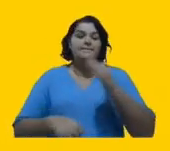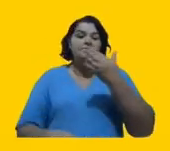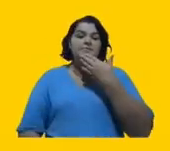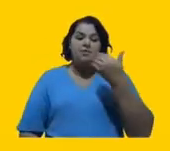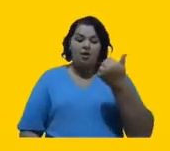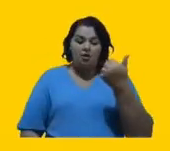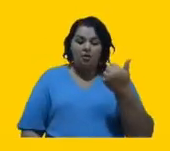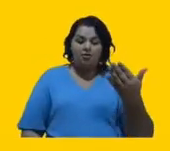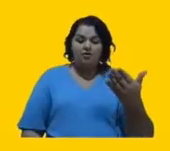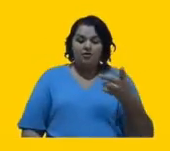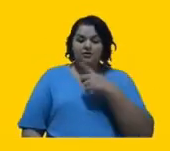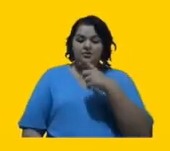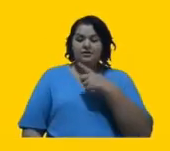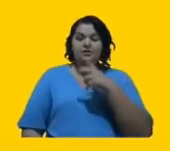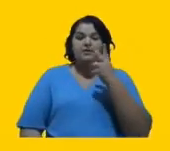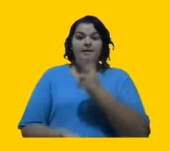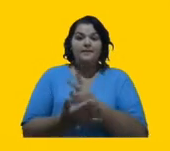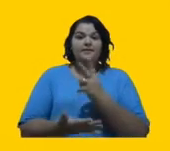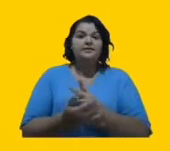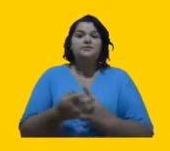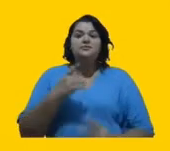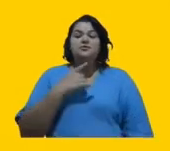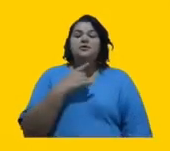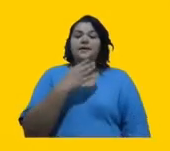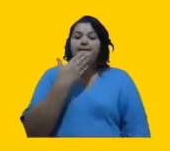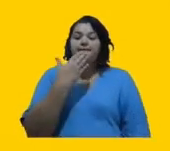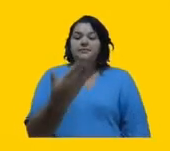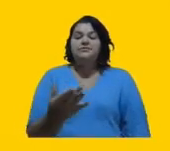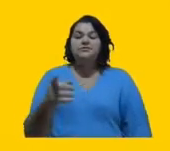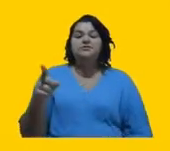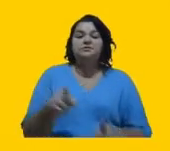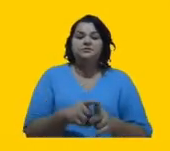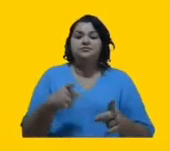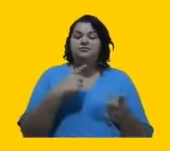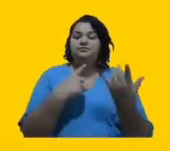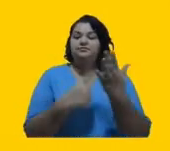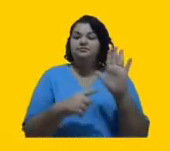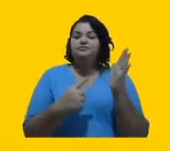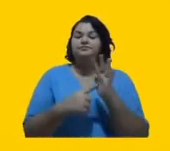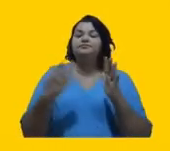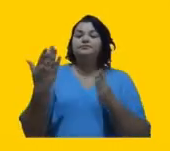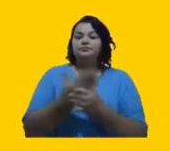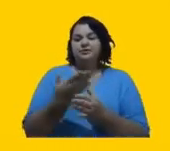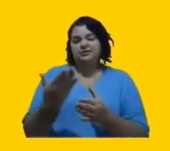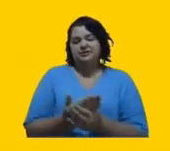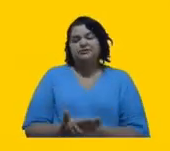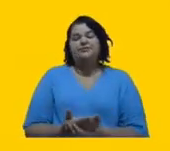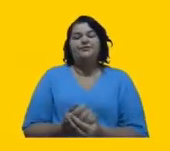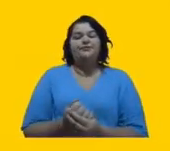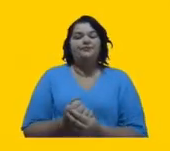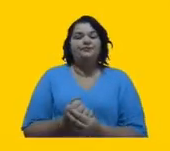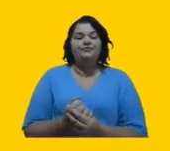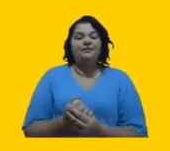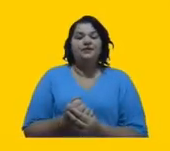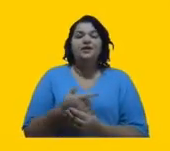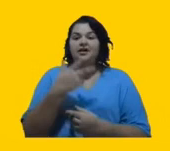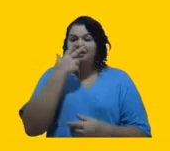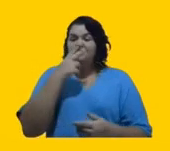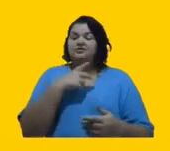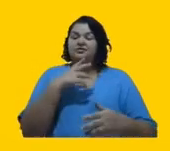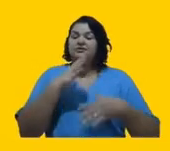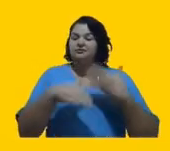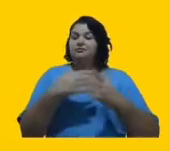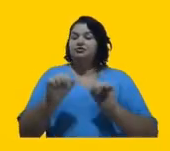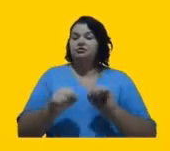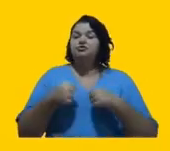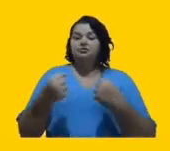isso, seria pertinente pedir destaque ou vistas ao processo. Pois bem, acho que esses nossos esforços